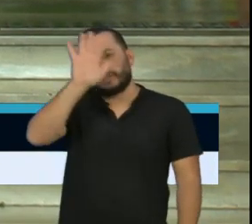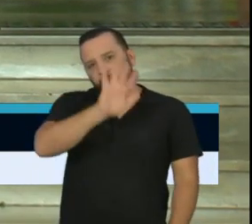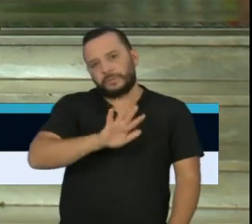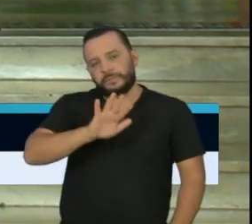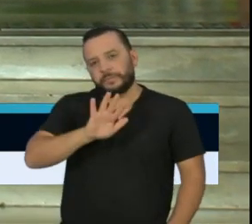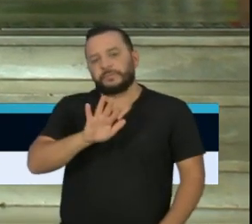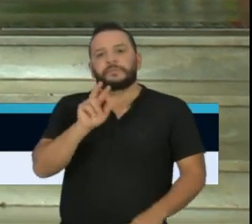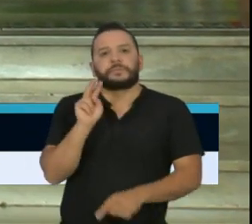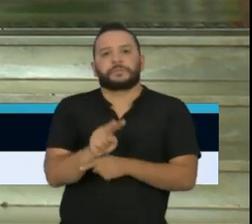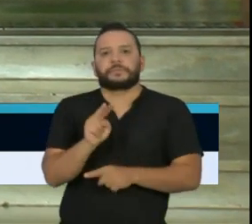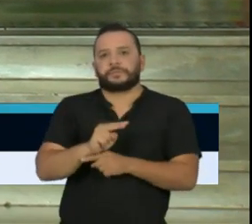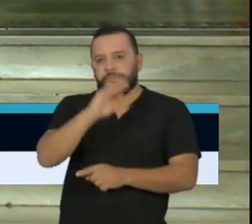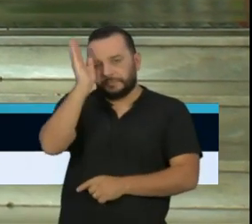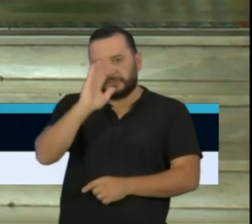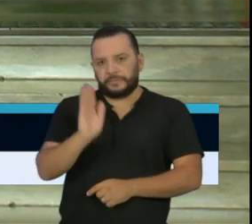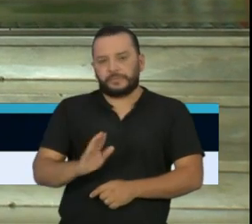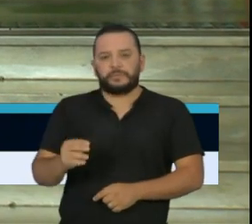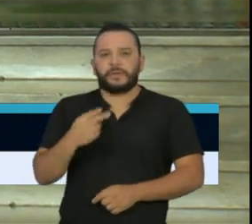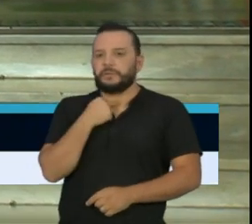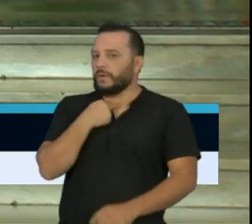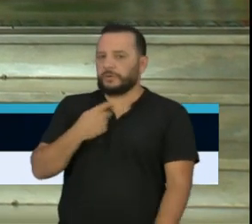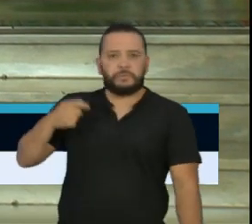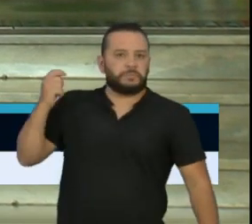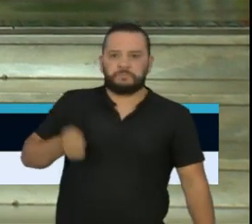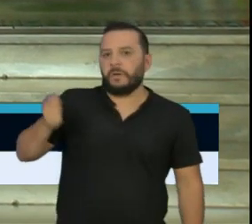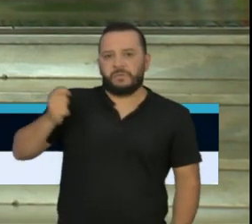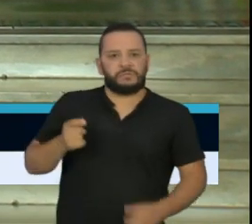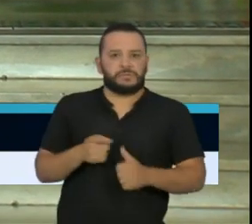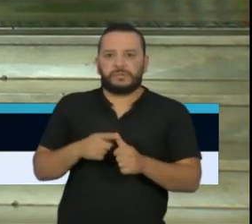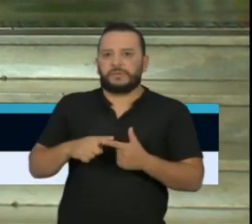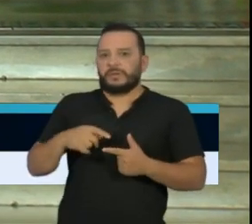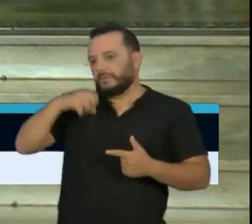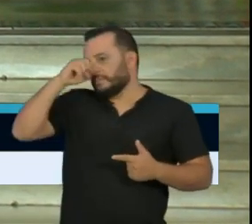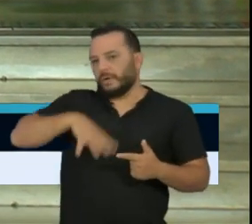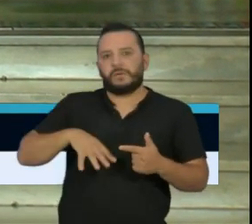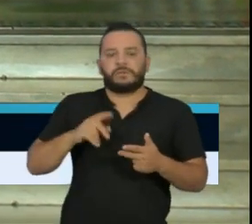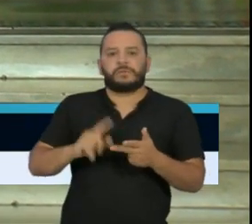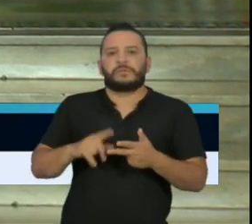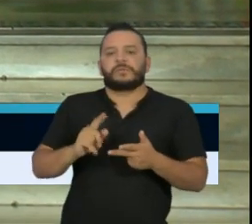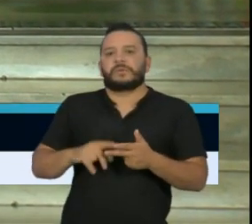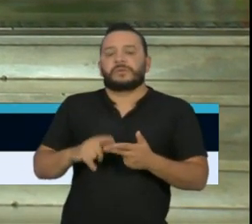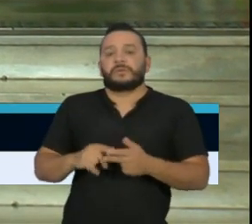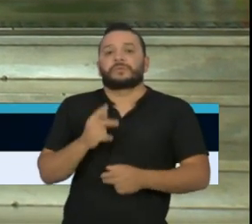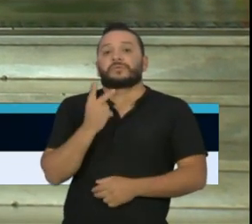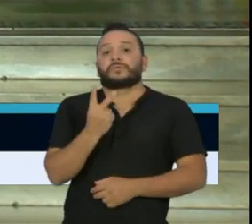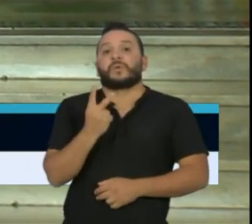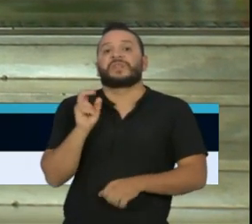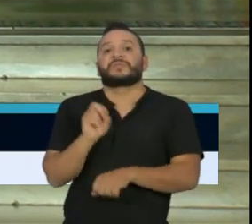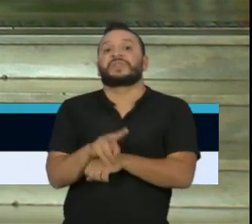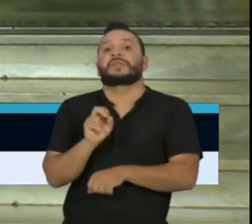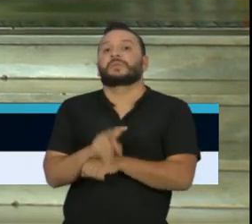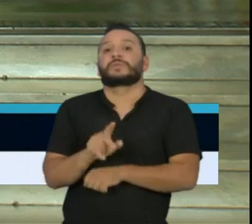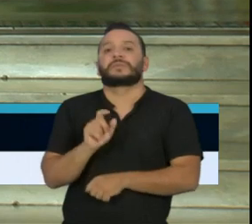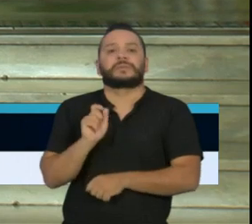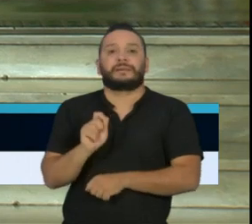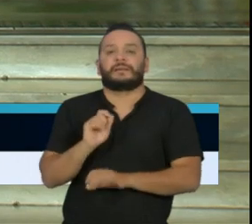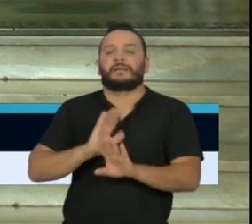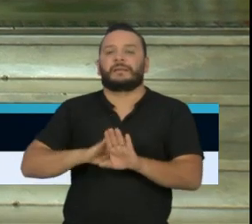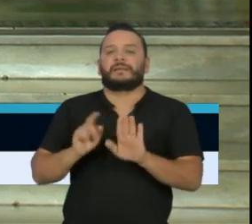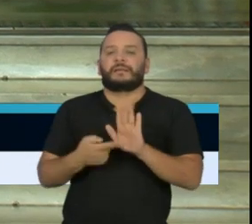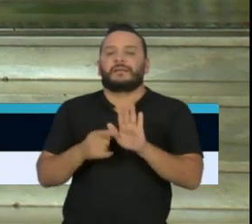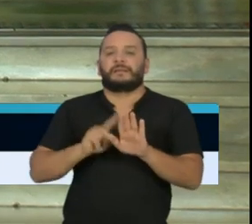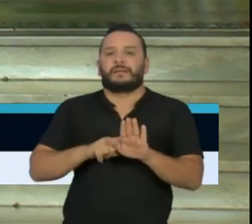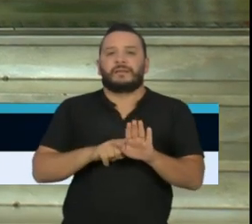proteja o Brasil do extremismo, da intolerância e dos dois vírus, o coronavírus e o vírus do